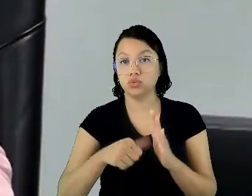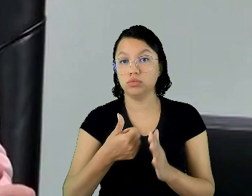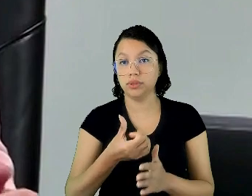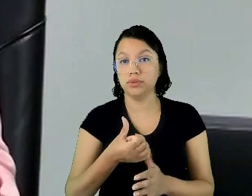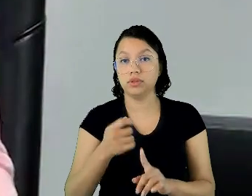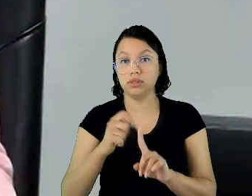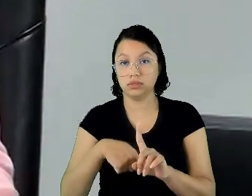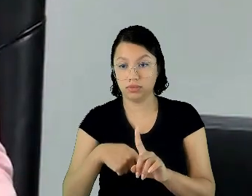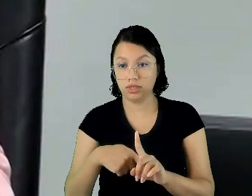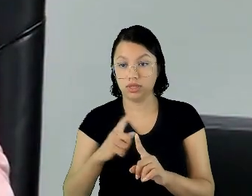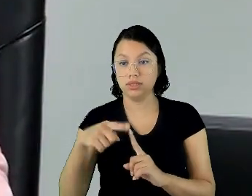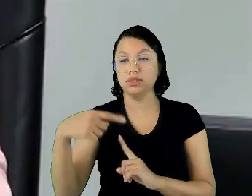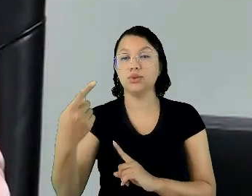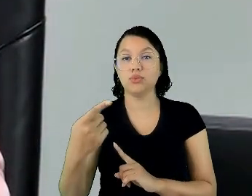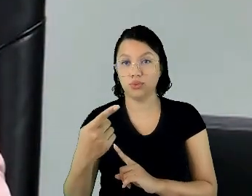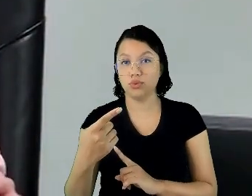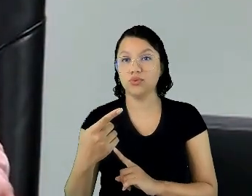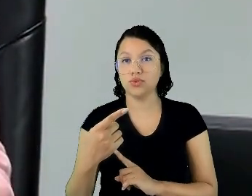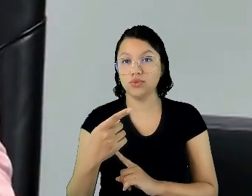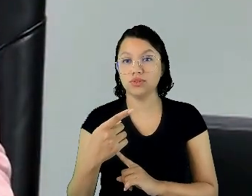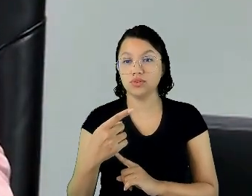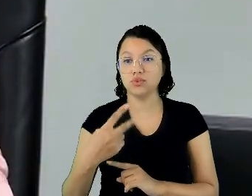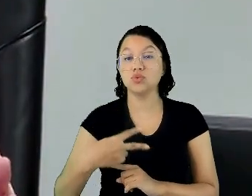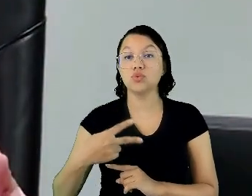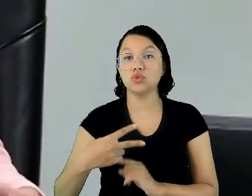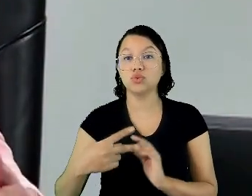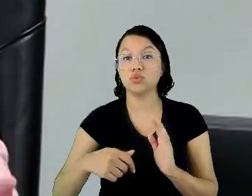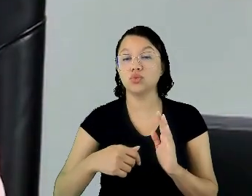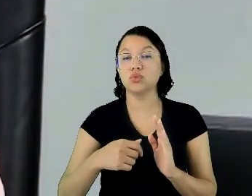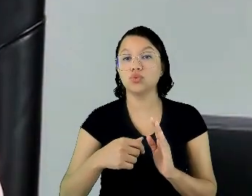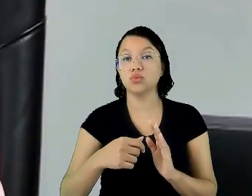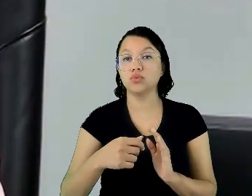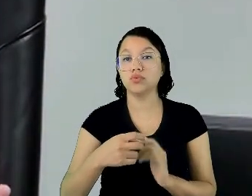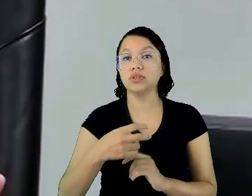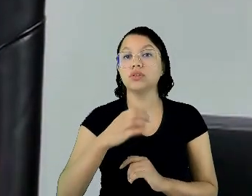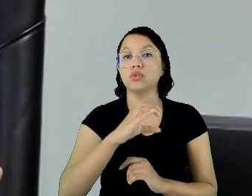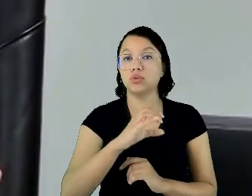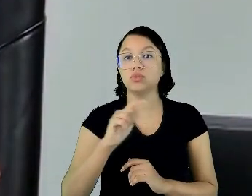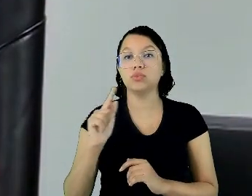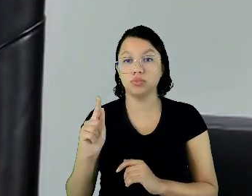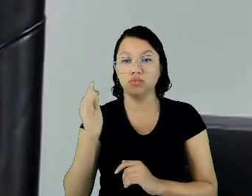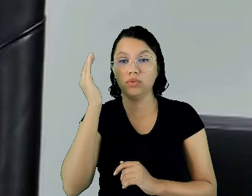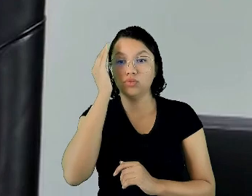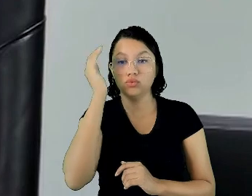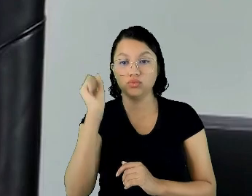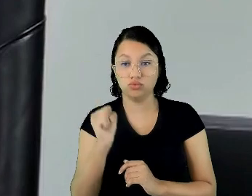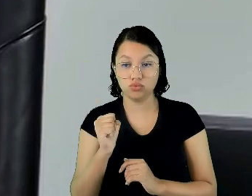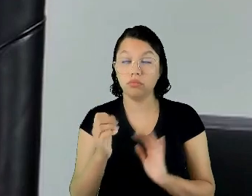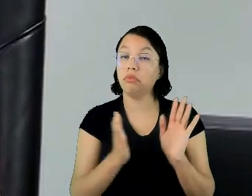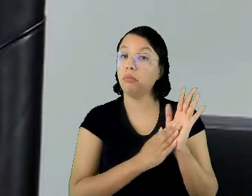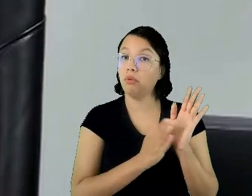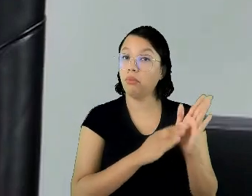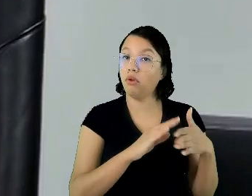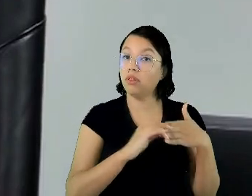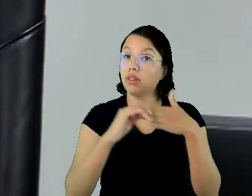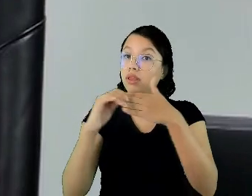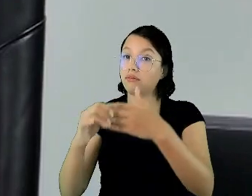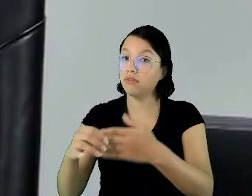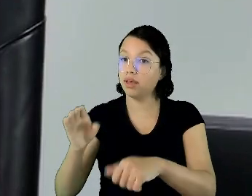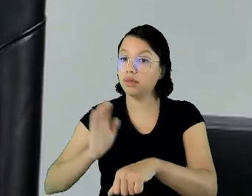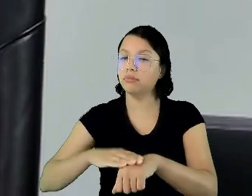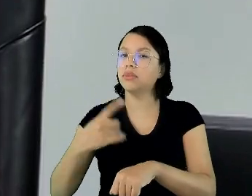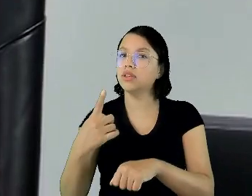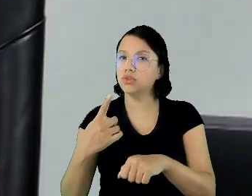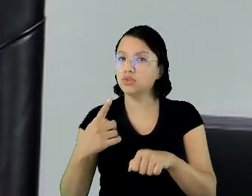Jaime, no Mato Grosso do Sul. Eu proponho levar, eu acho que é mais uma mesa. Nós temos 6, seria a 7ª mesa